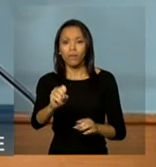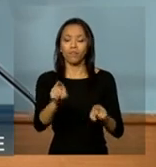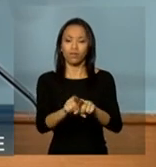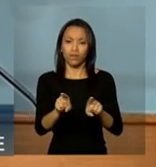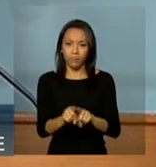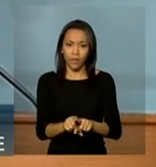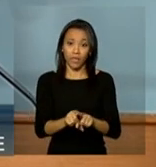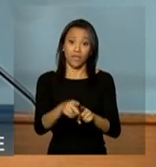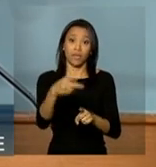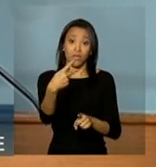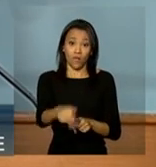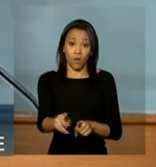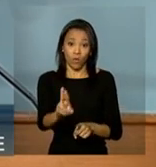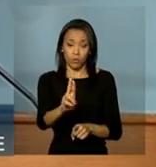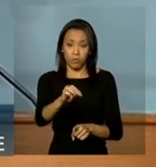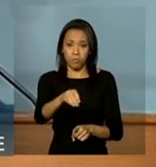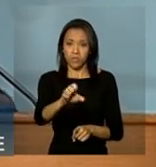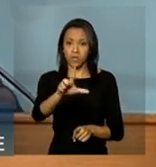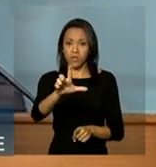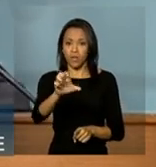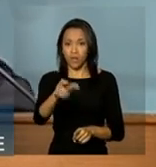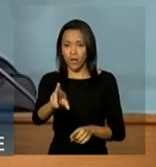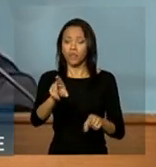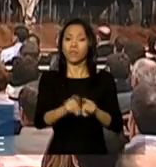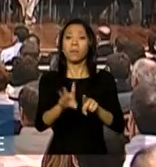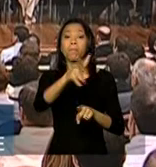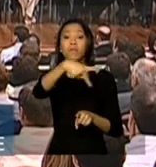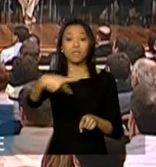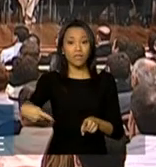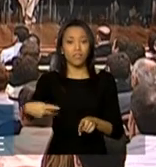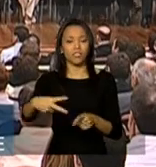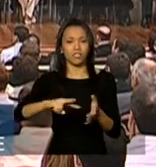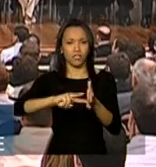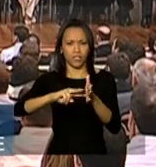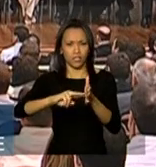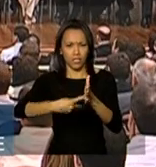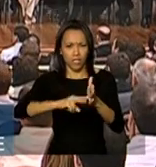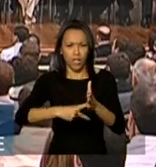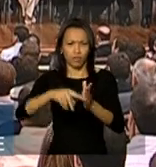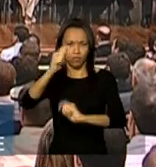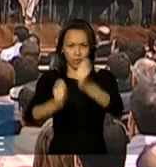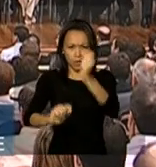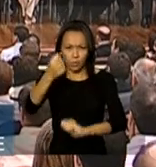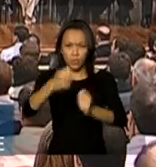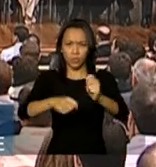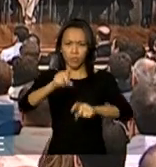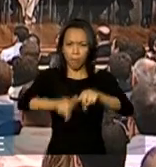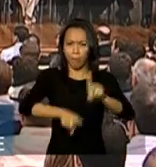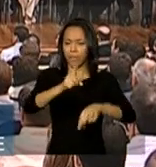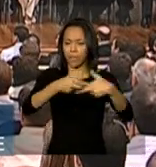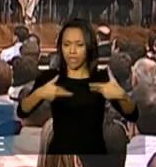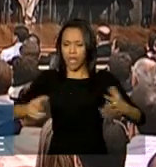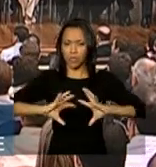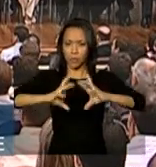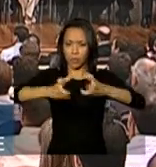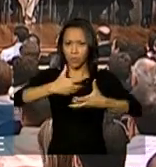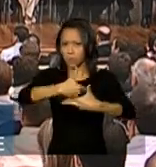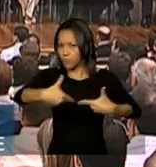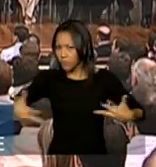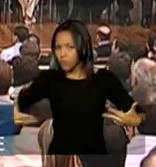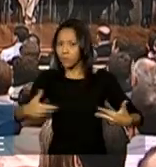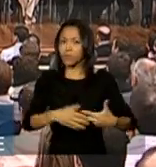da Fiergs, Heitor Miller, o presidente do Sindicato da Indústria de Máquinas e Equipamentos Agrícolas do Rio Grande do Sul, Cláudio